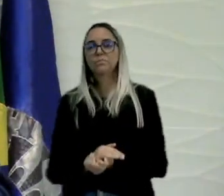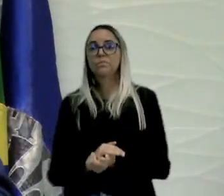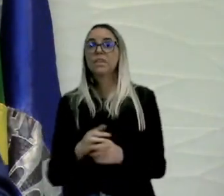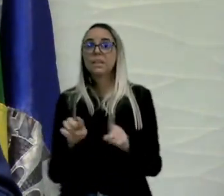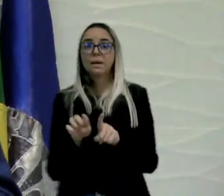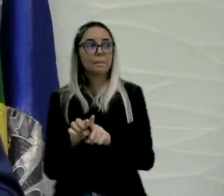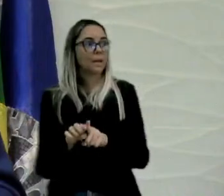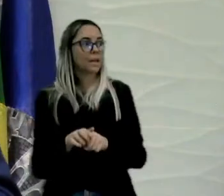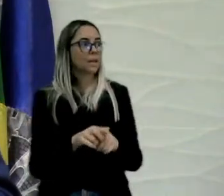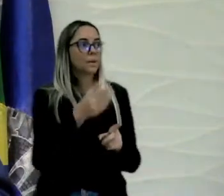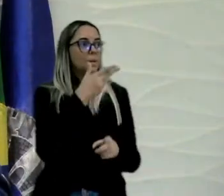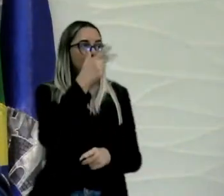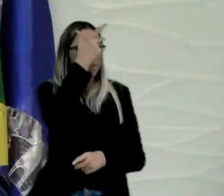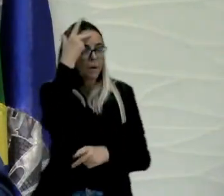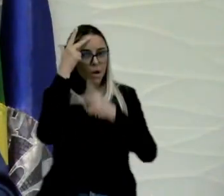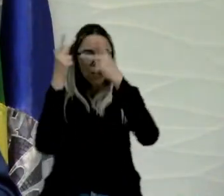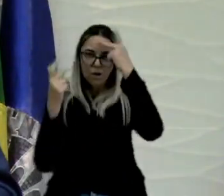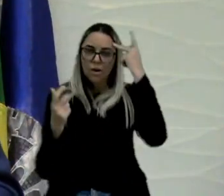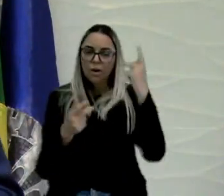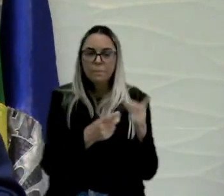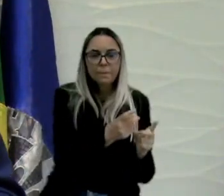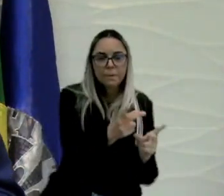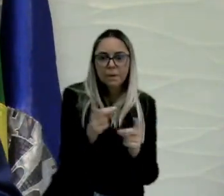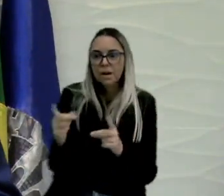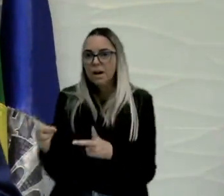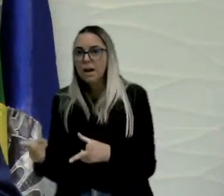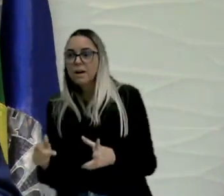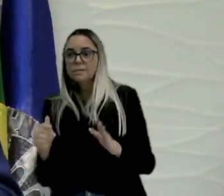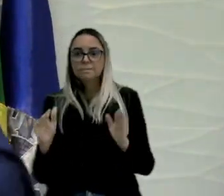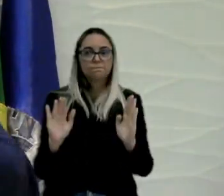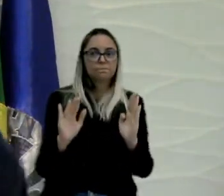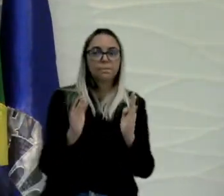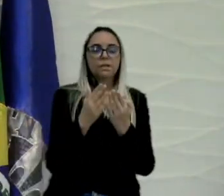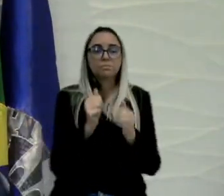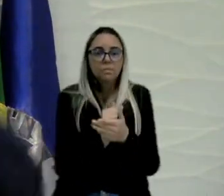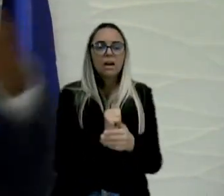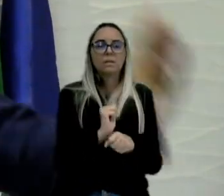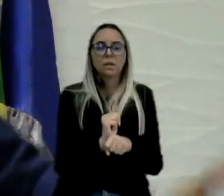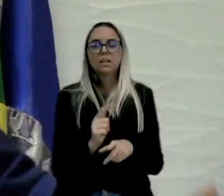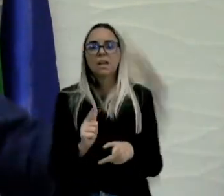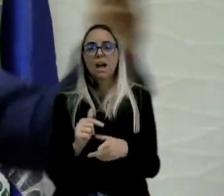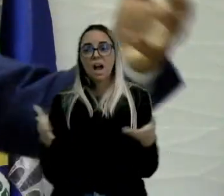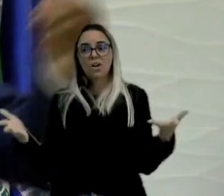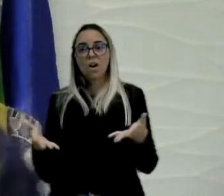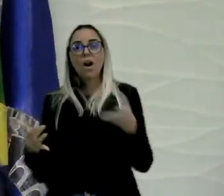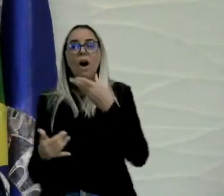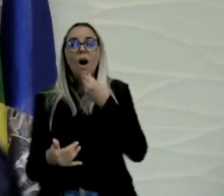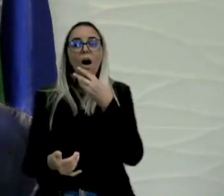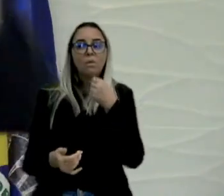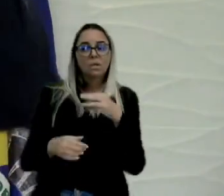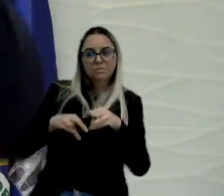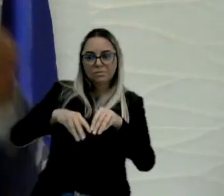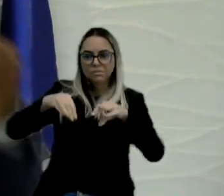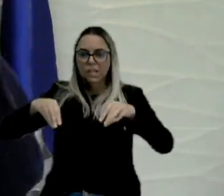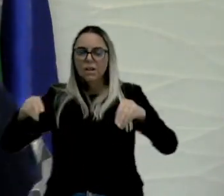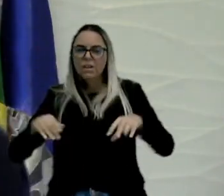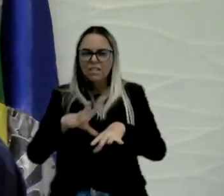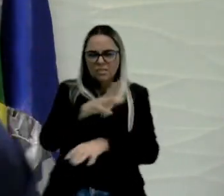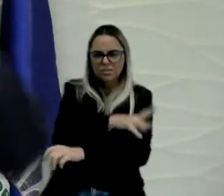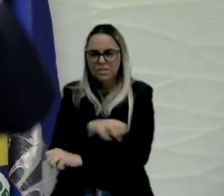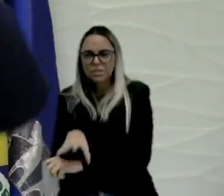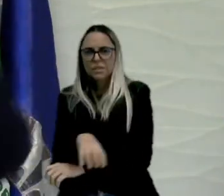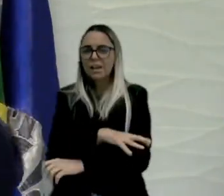Comerciantes de pesar boi na balança dele como é que esse homem agora tá arando tanta terra se não